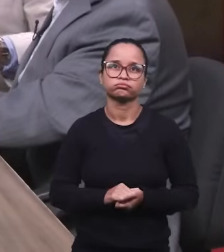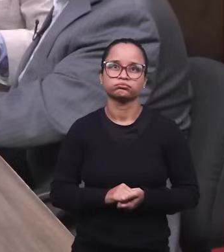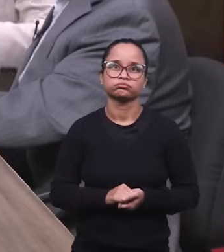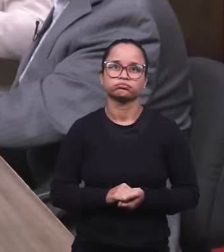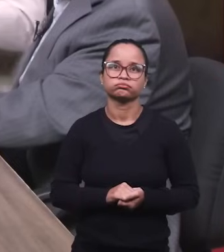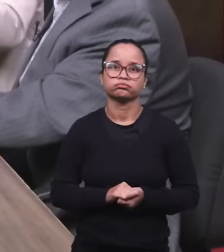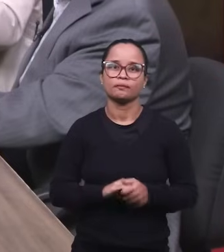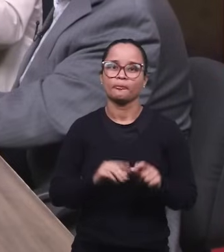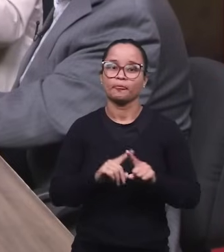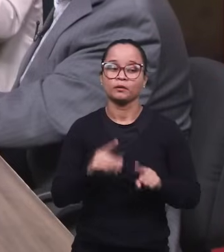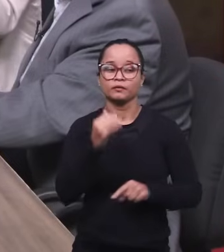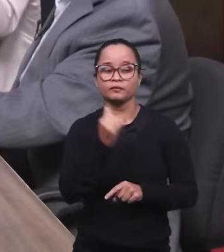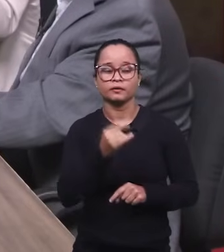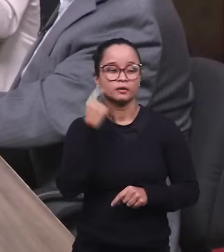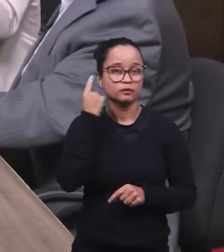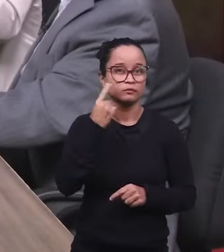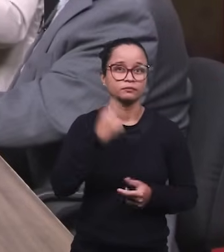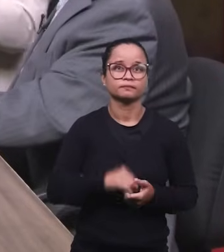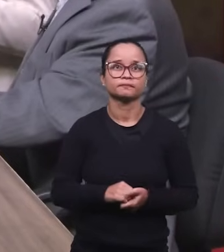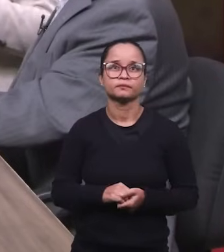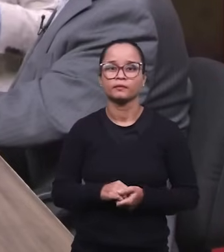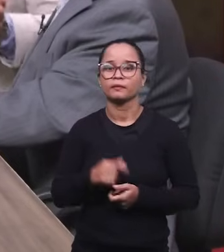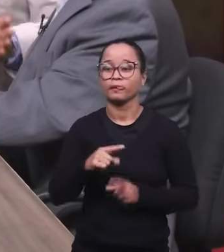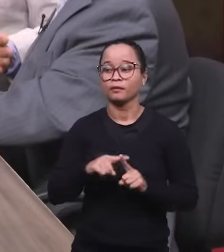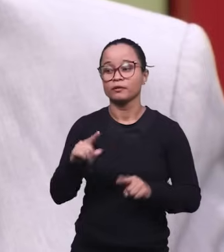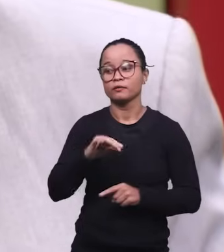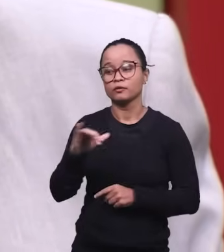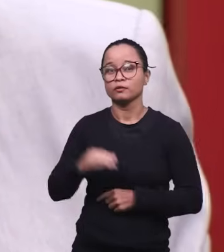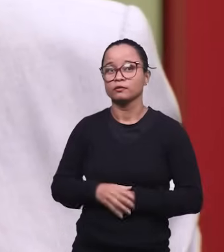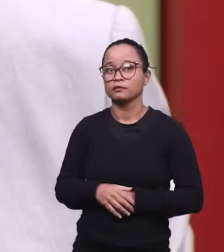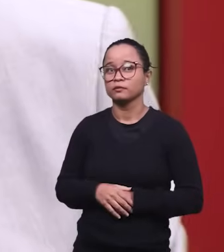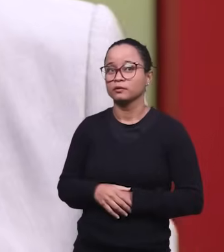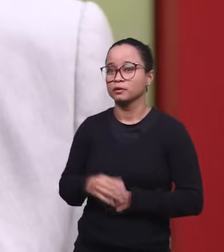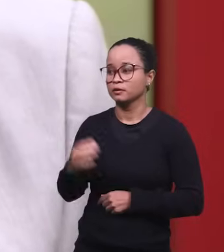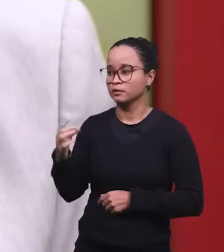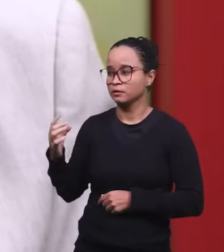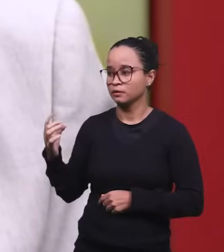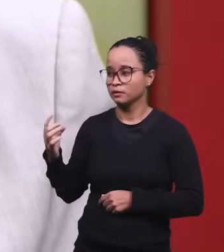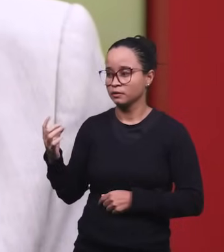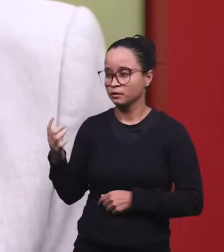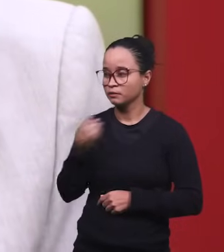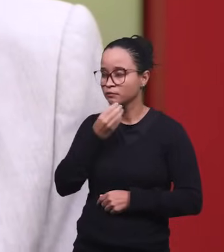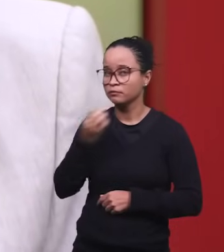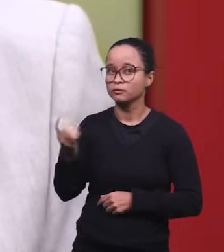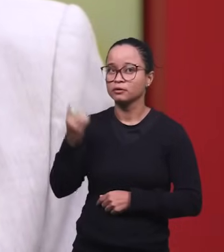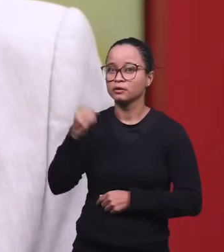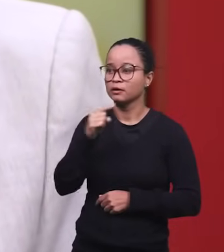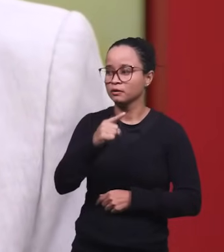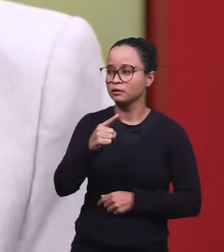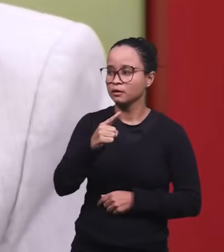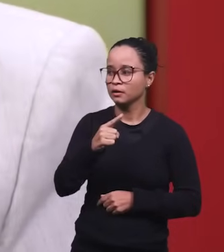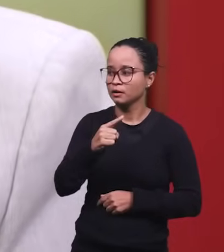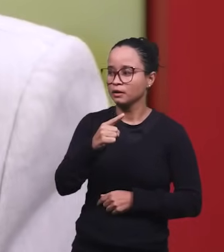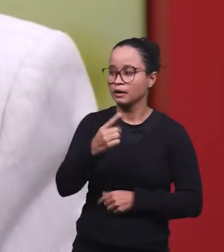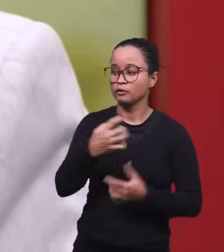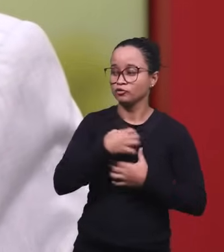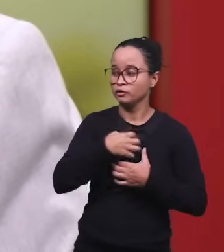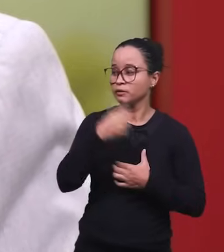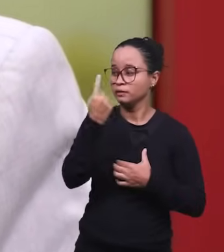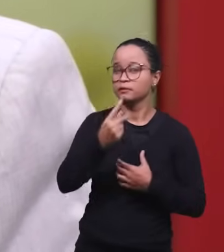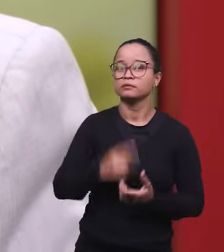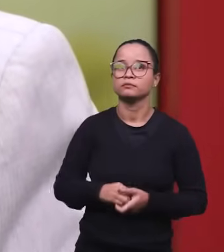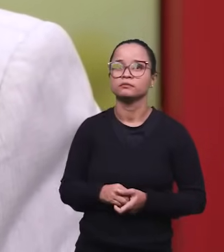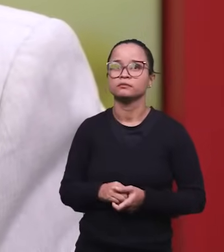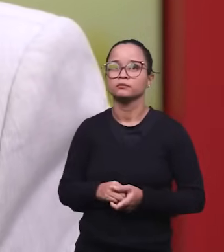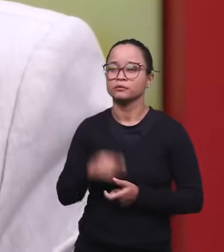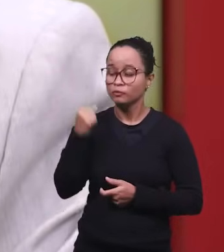diz, né? mas ela não foi lá chamar ele de louco. Isso. Mas ela disse para Davi, falou assim, Isso. tal qual o nome dele é o jeito dele. Isso